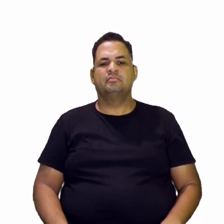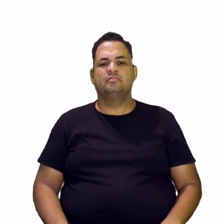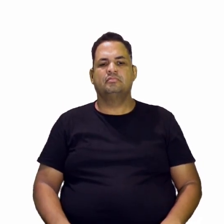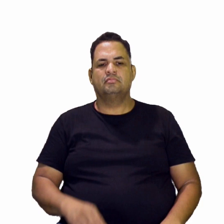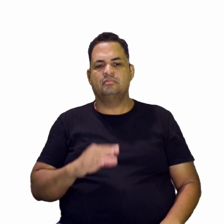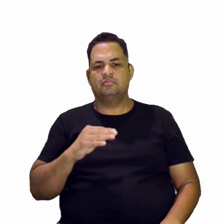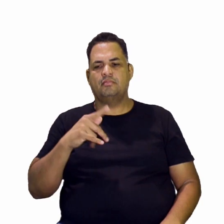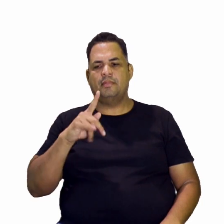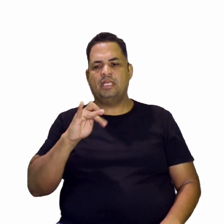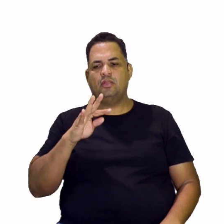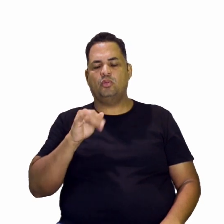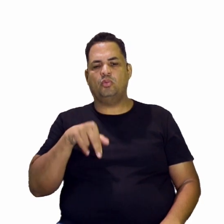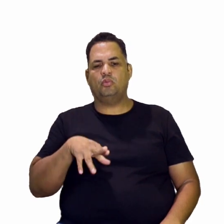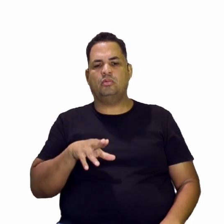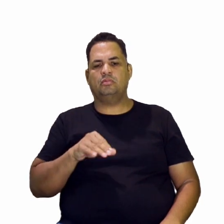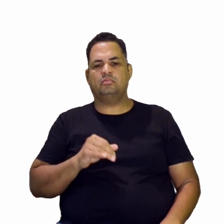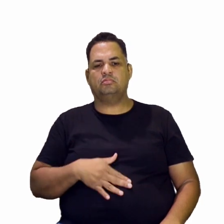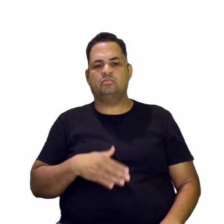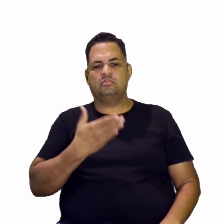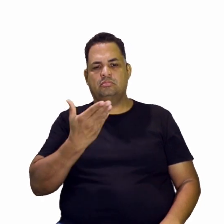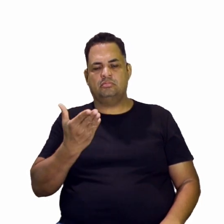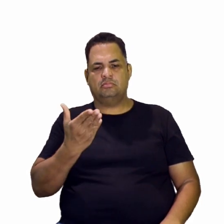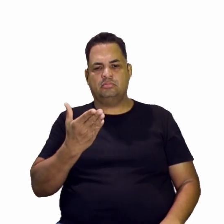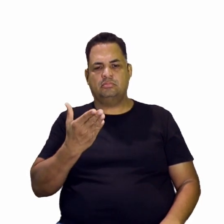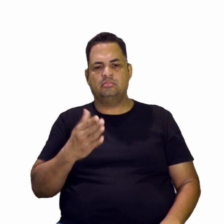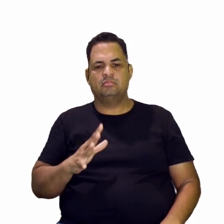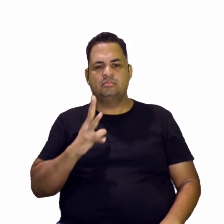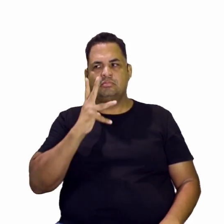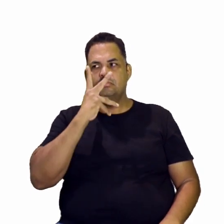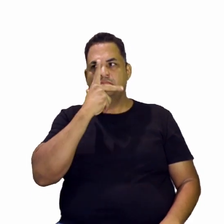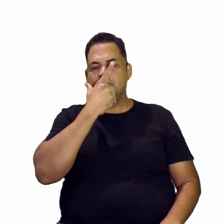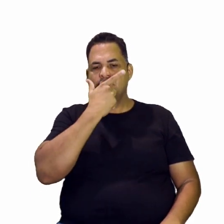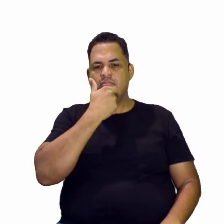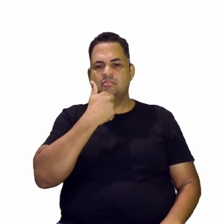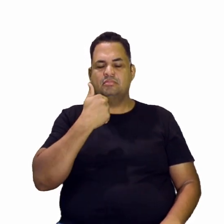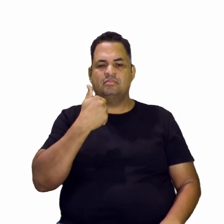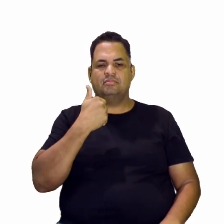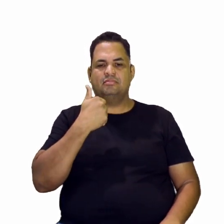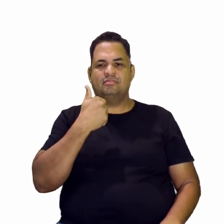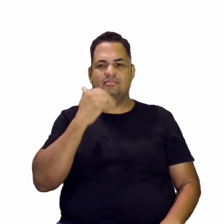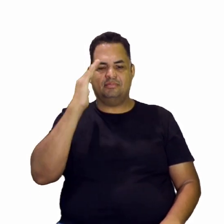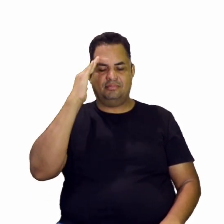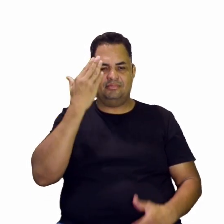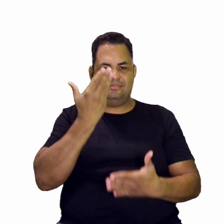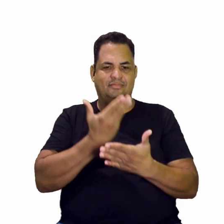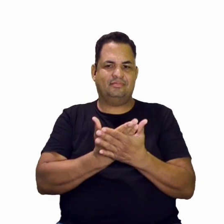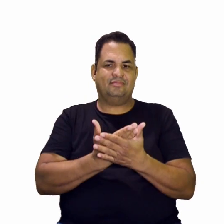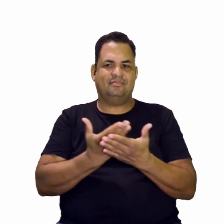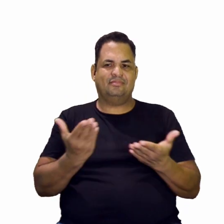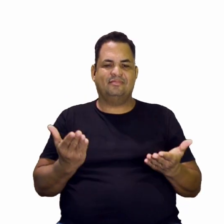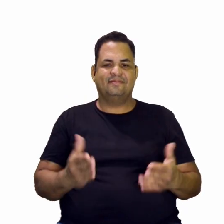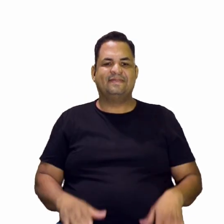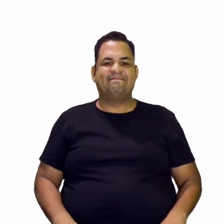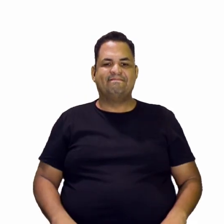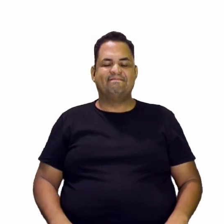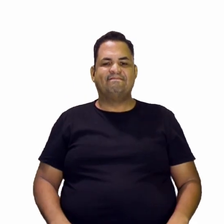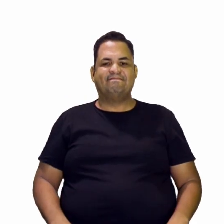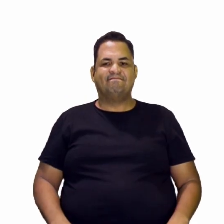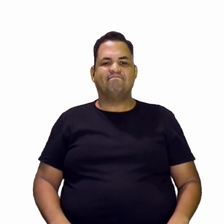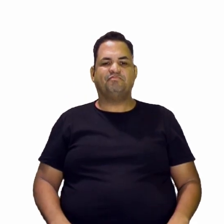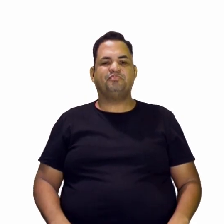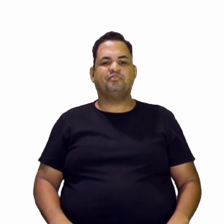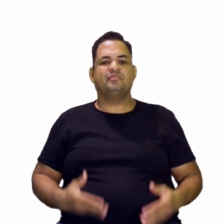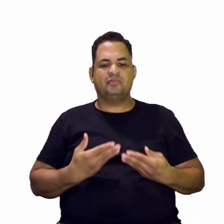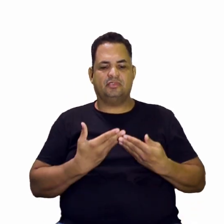piton maravilhosa, albina, belíssima. Creio eu que ela, né, foi colocada aí